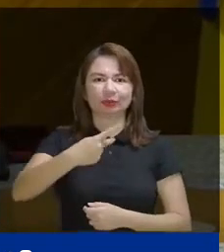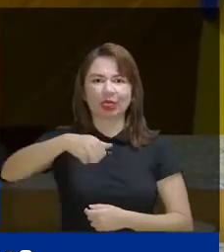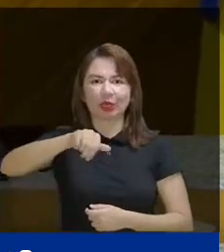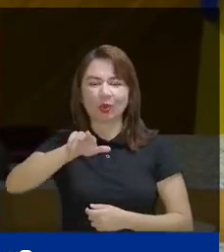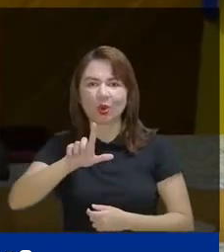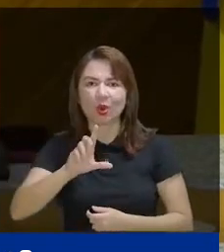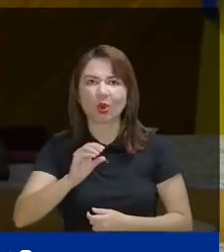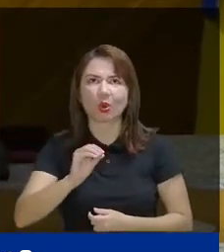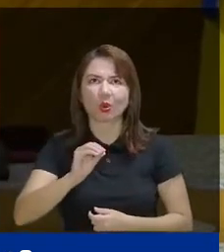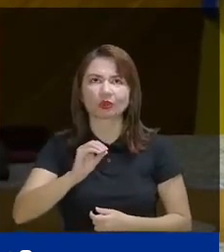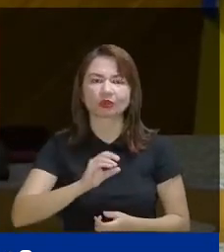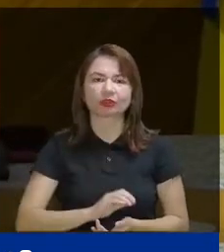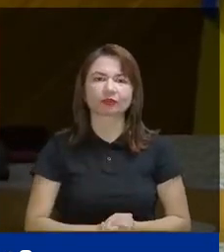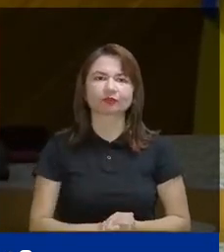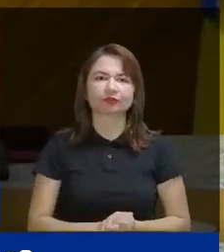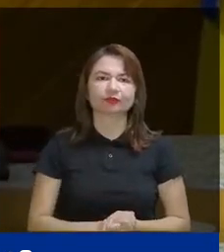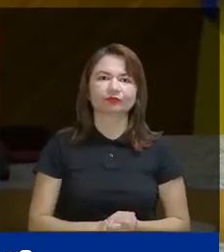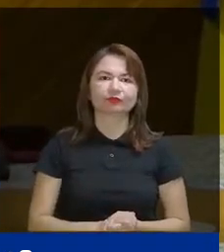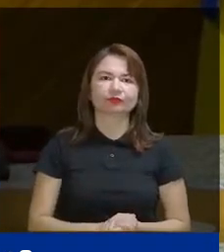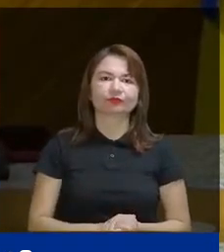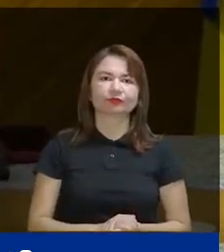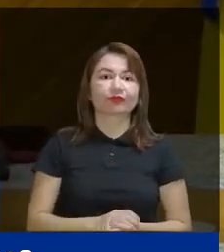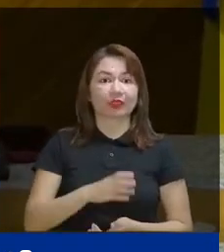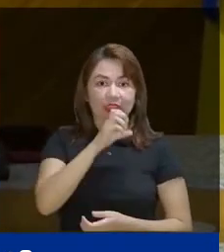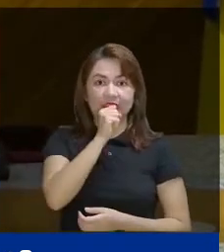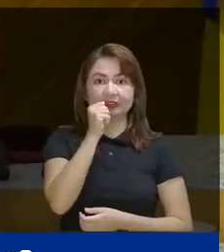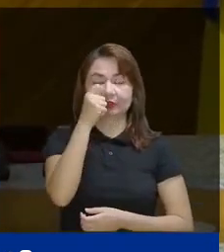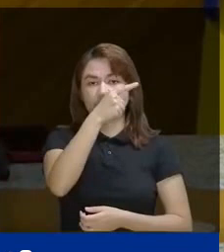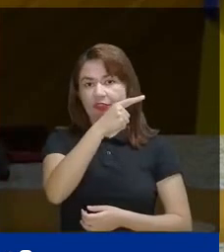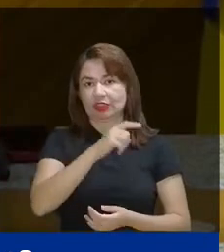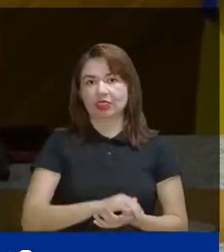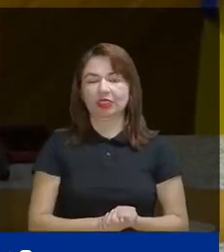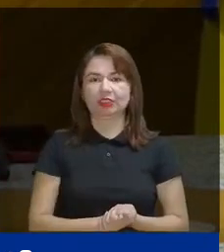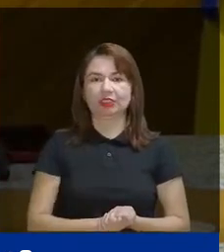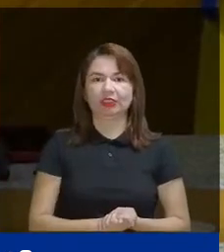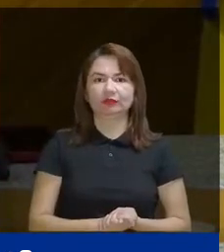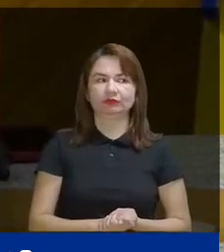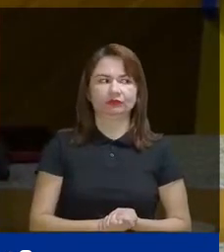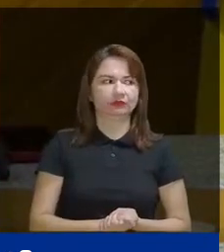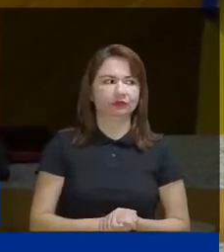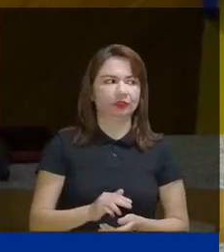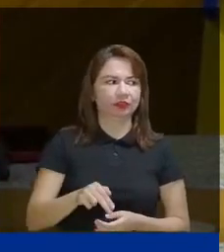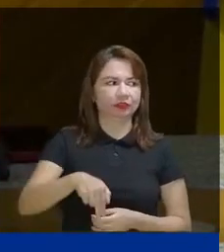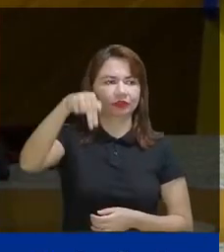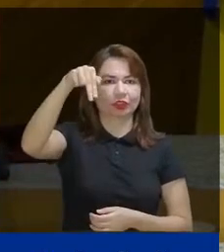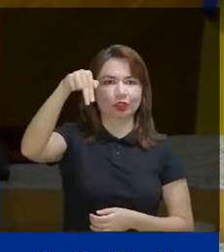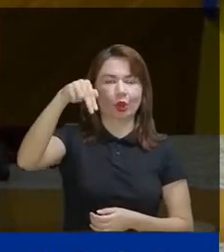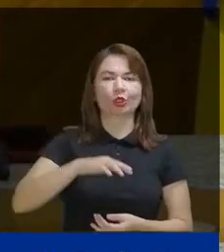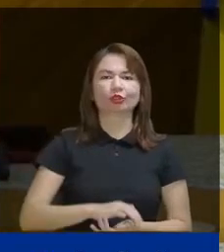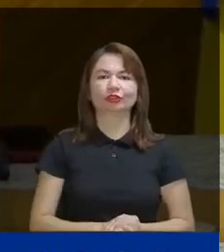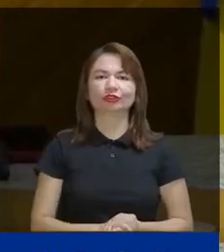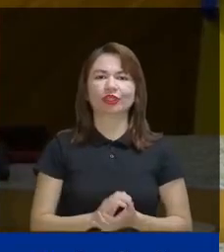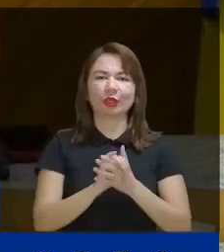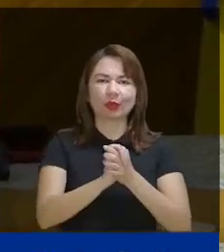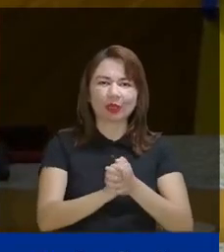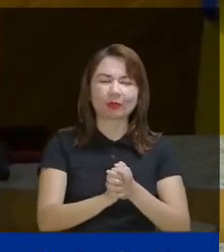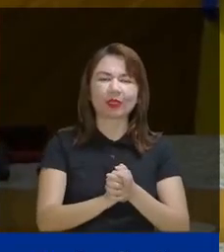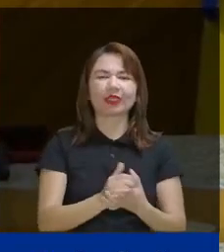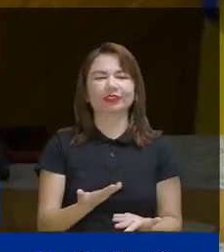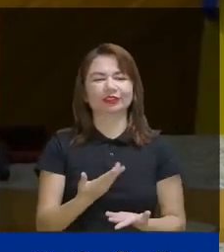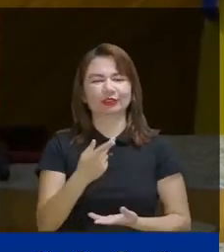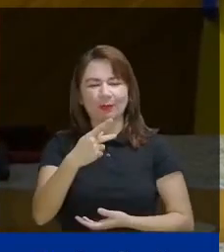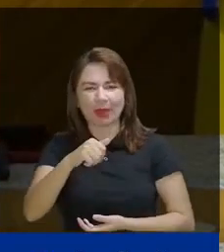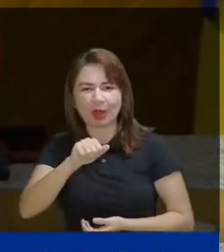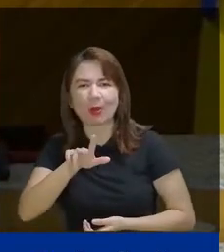juíza Ariadne Alencar. Foi realizado no sábado, lá na Zona Norte. Estivemos lá. Parabéns, Paulo. Foi realmente de